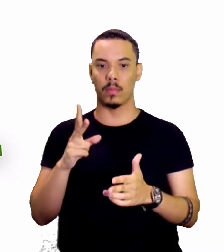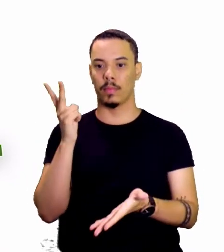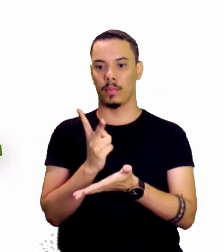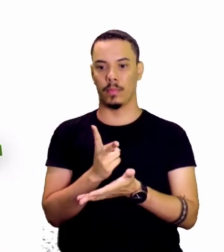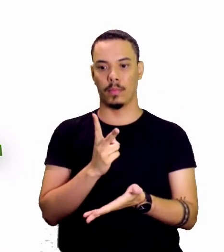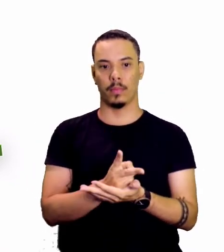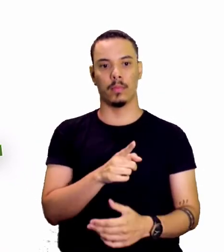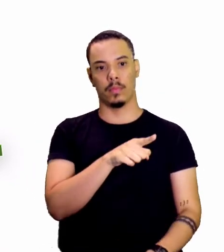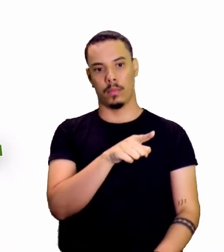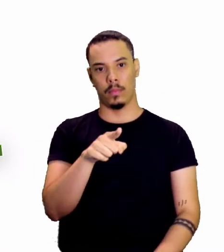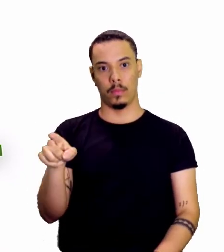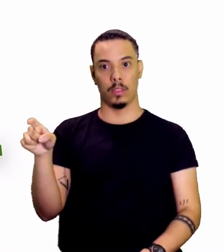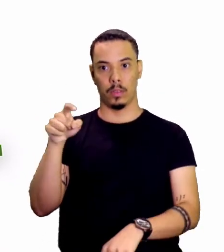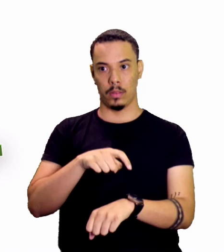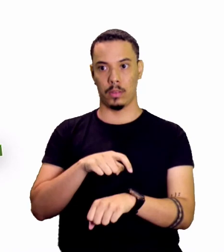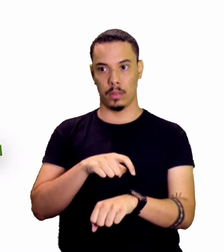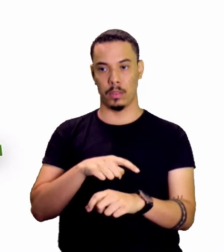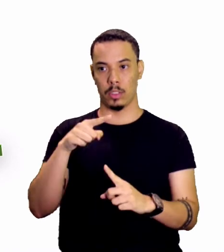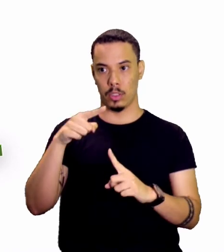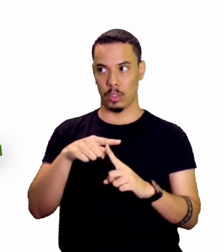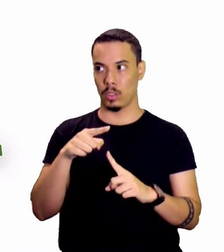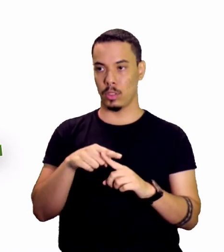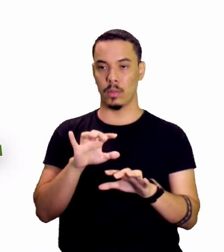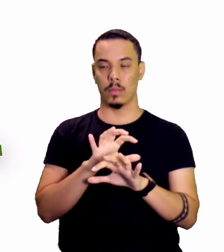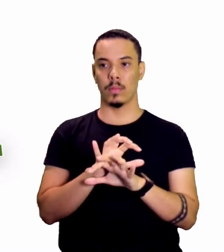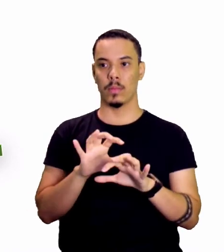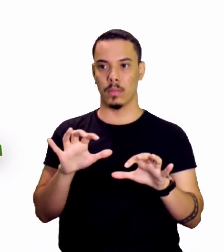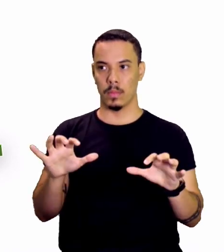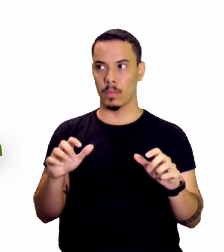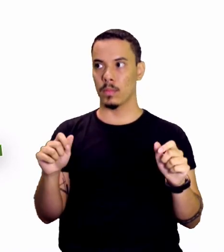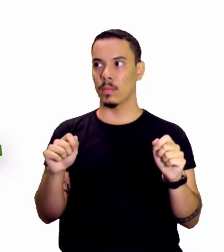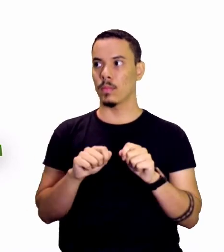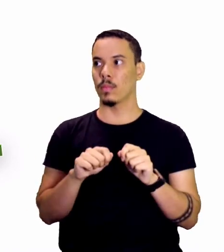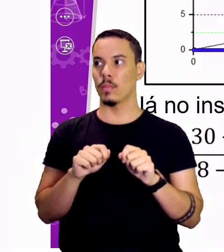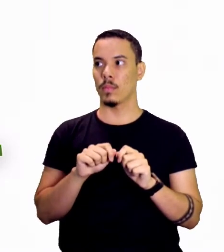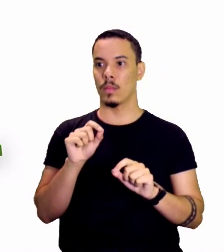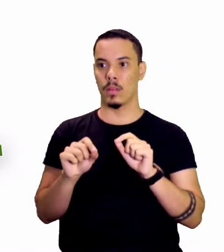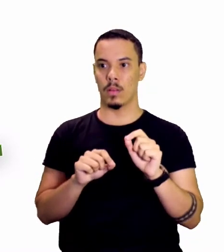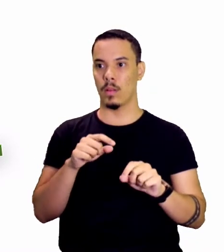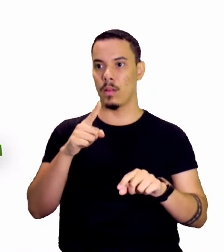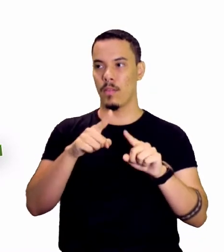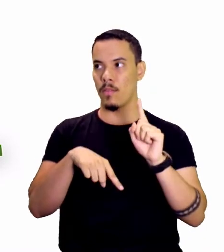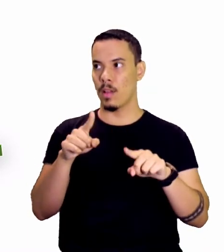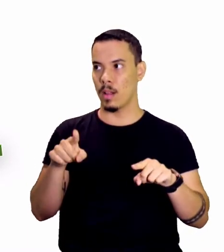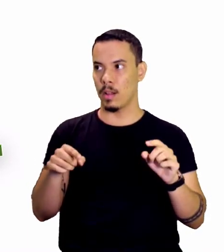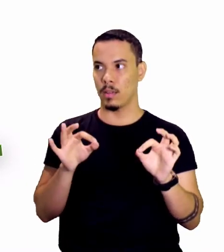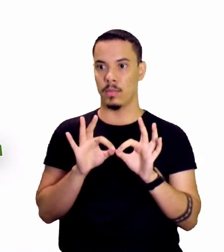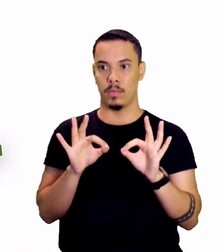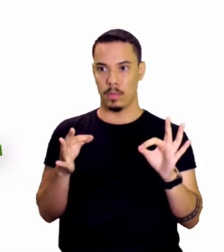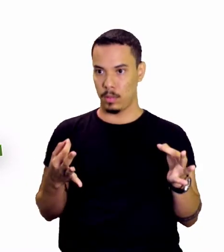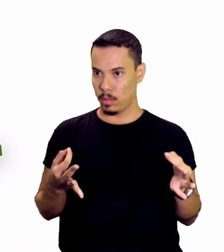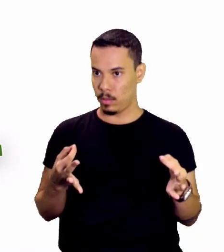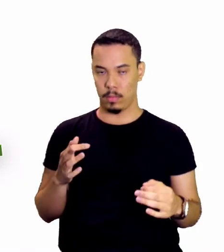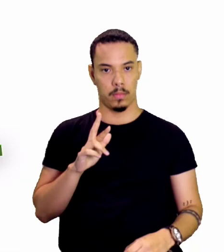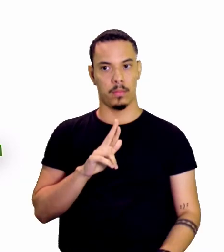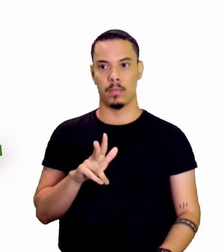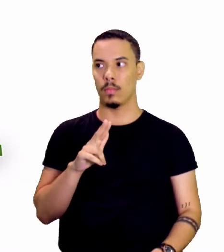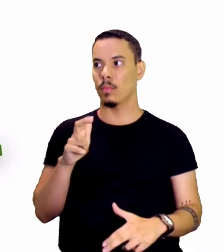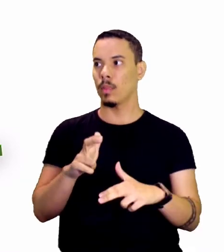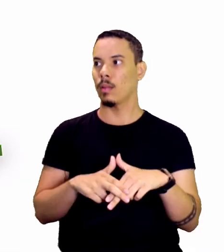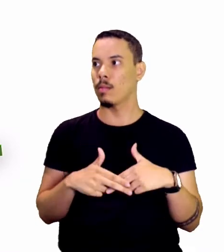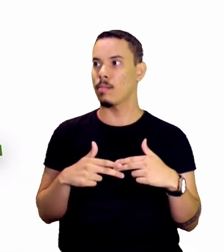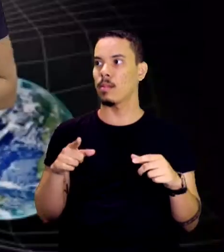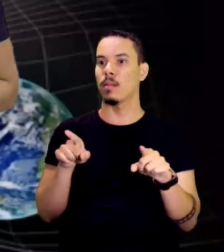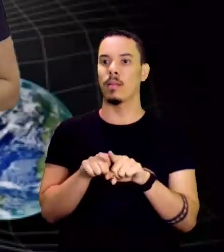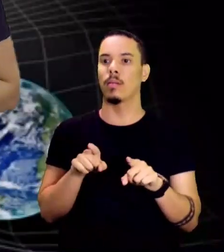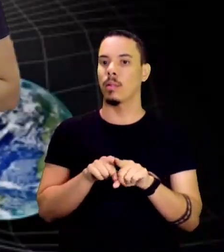toda vez que vocês verem esse tipo de gráfico né então vamos fazer viu que o variado não é tão simples assim como uniforme uniforme está lá